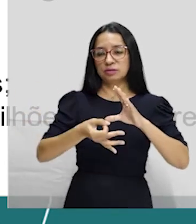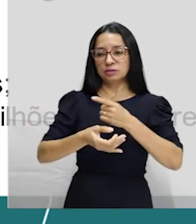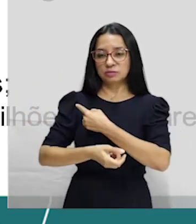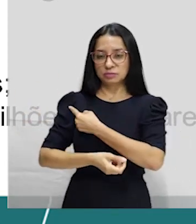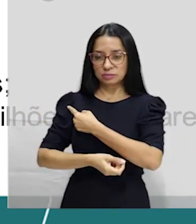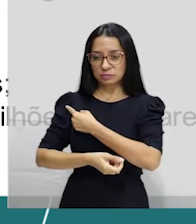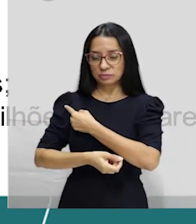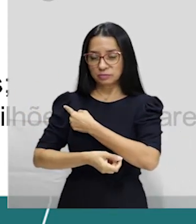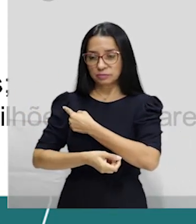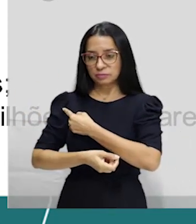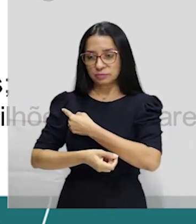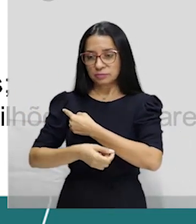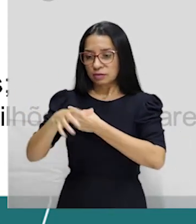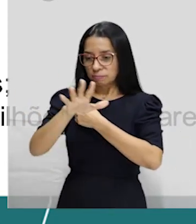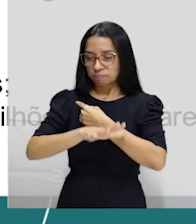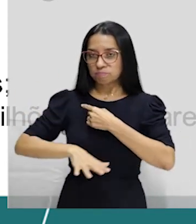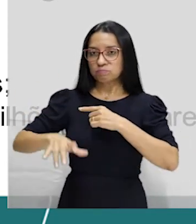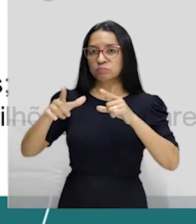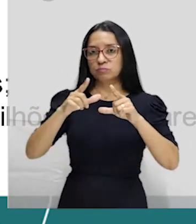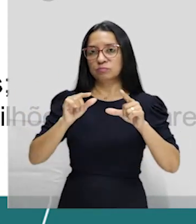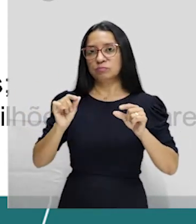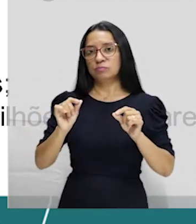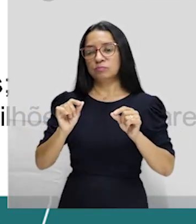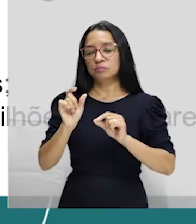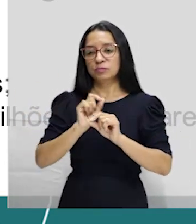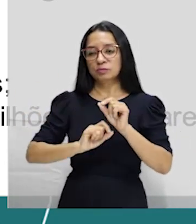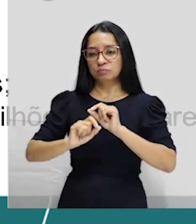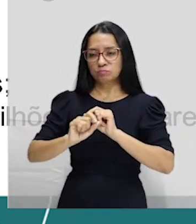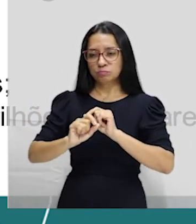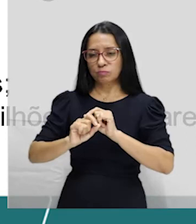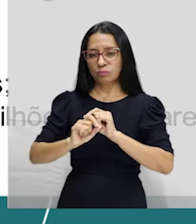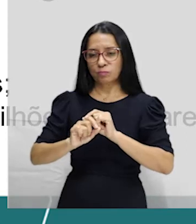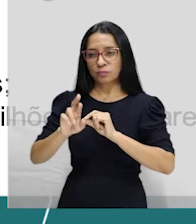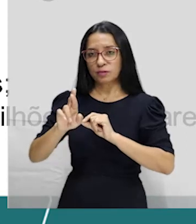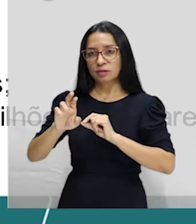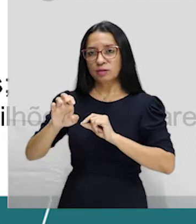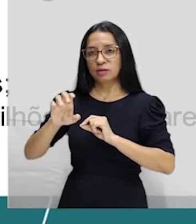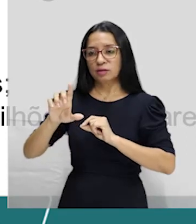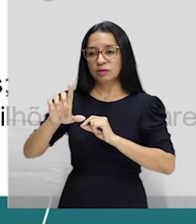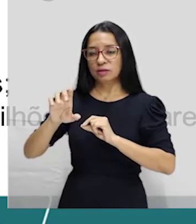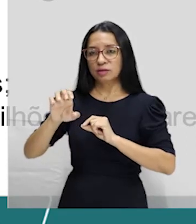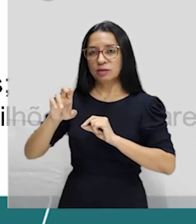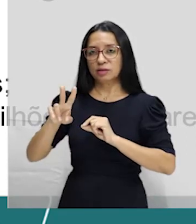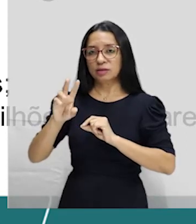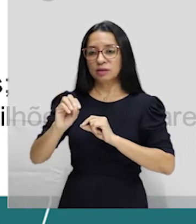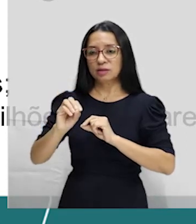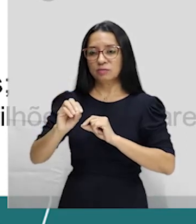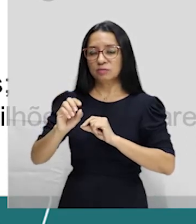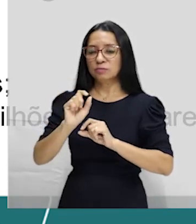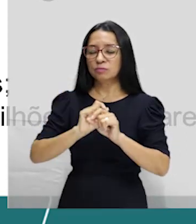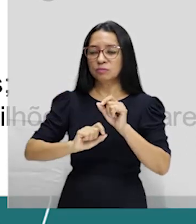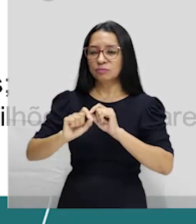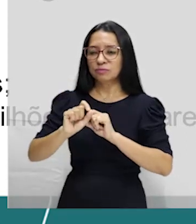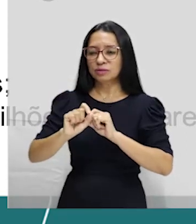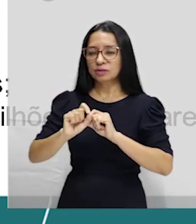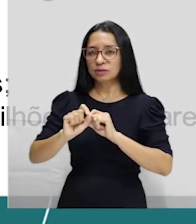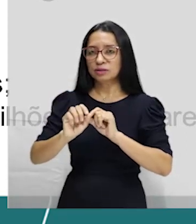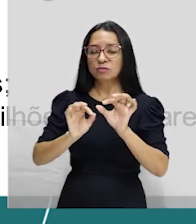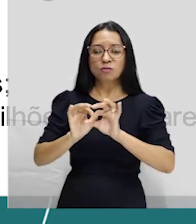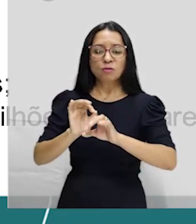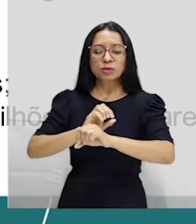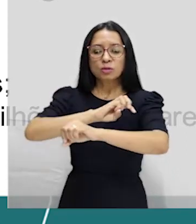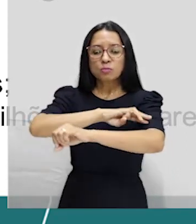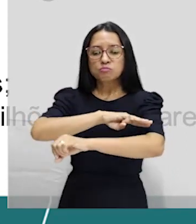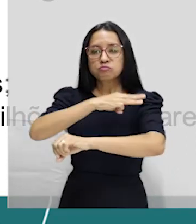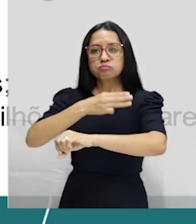relevo, a região do Japão é uma região extremamente ali de um relevo muito instável, tá certo? Principalmente de formações montanhosas e tal.